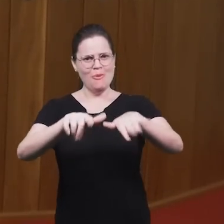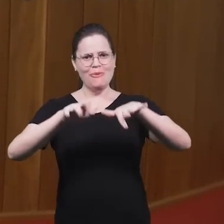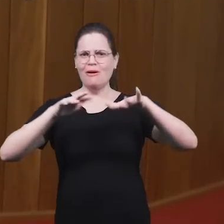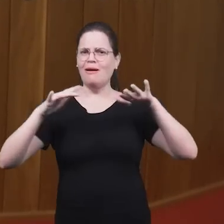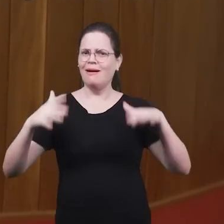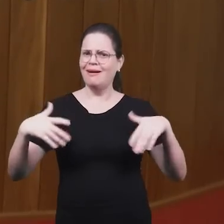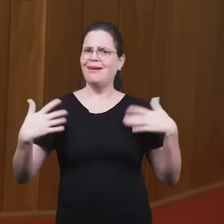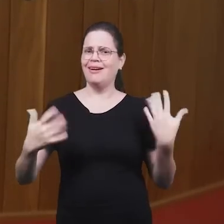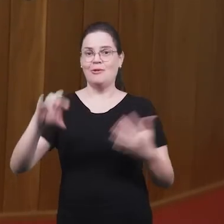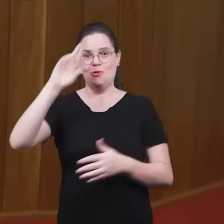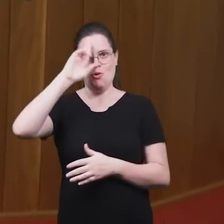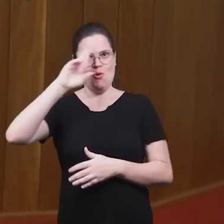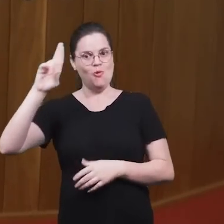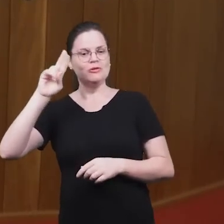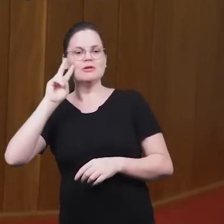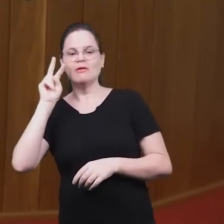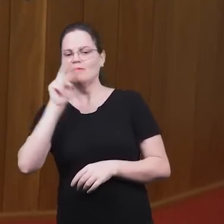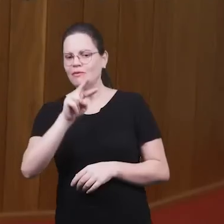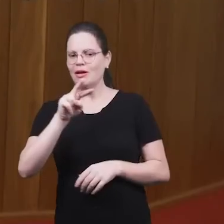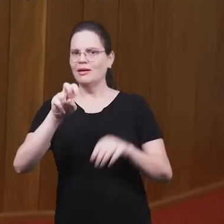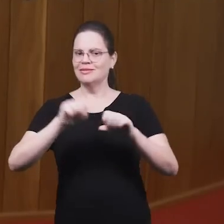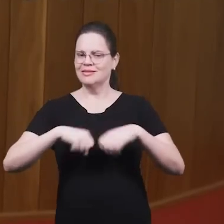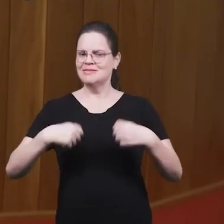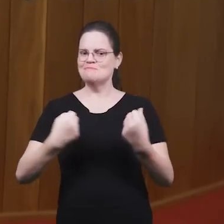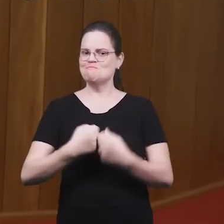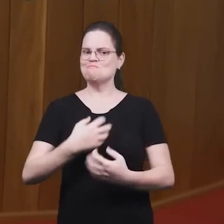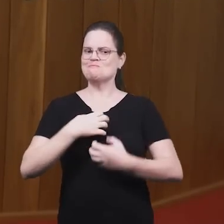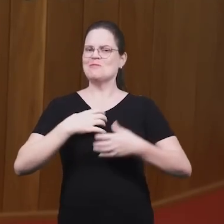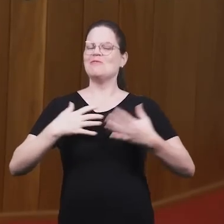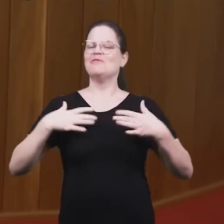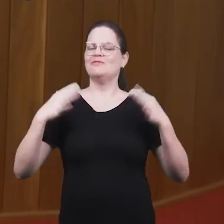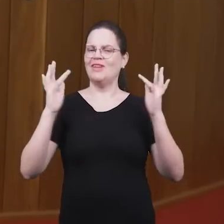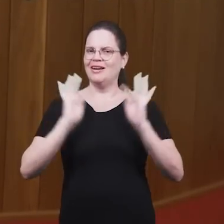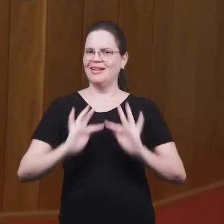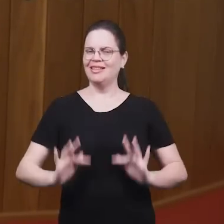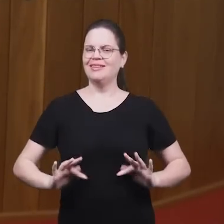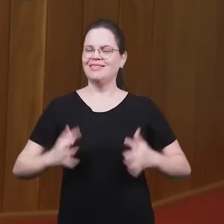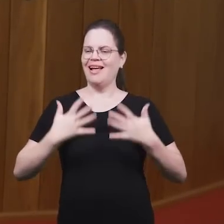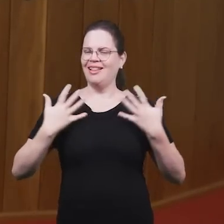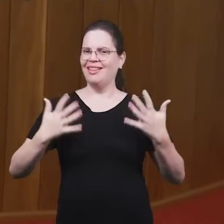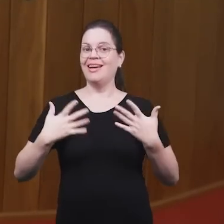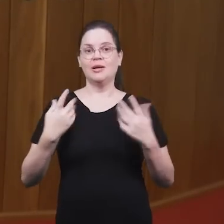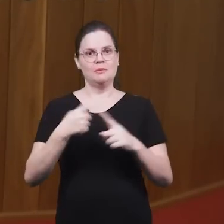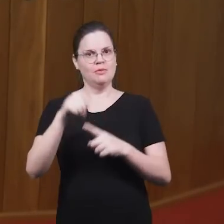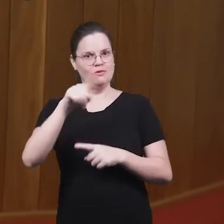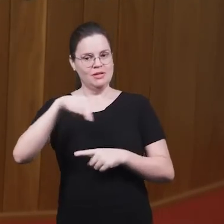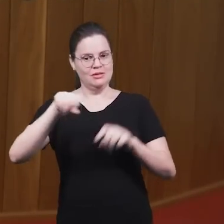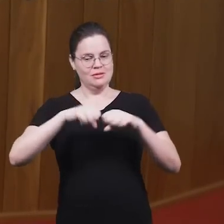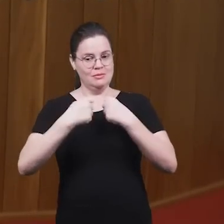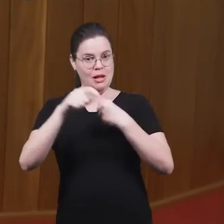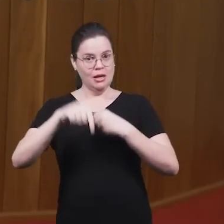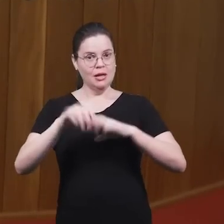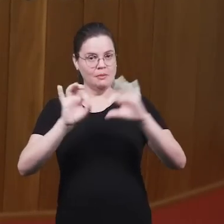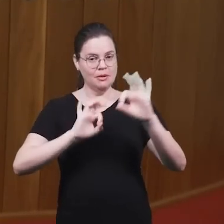Senhor está feliz com esse seminário que é preparado para vocês. Sabiam